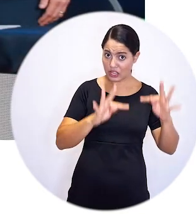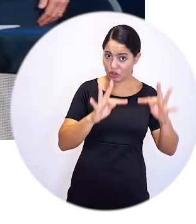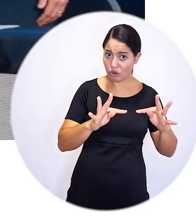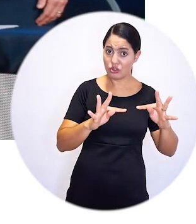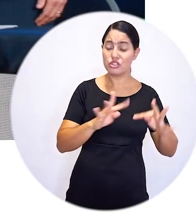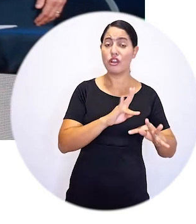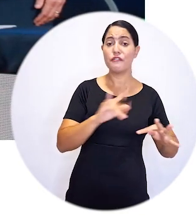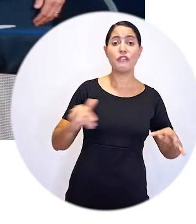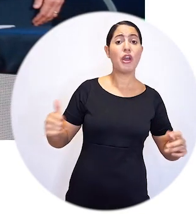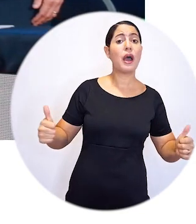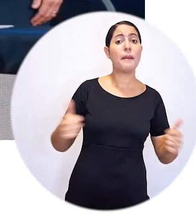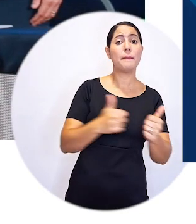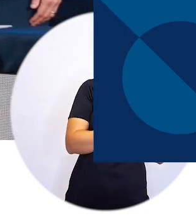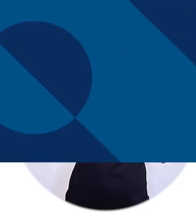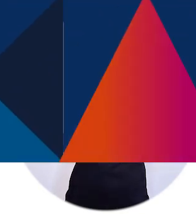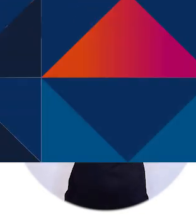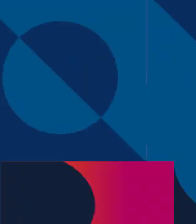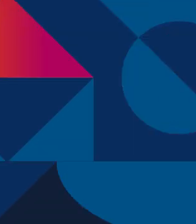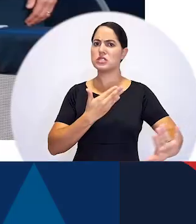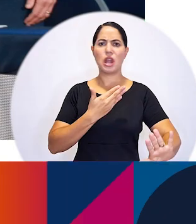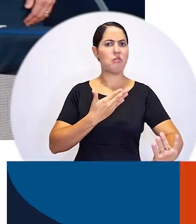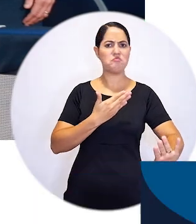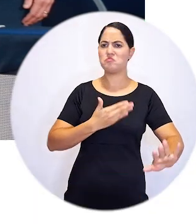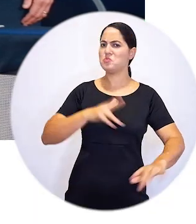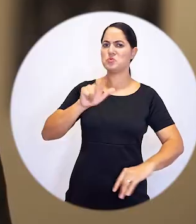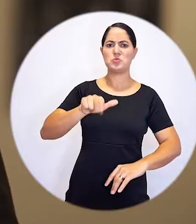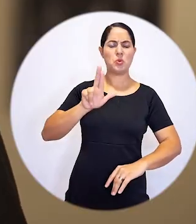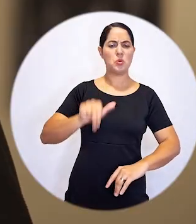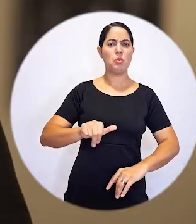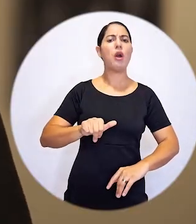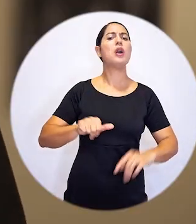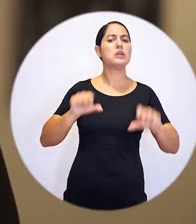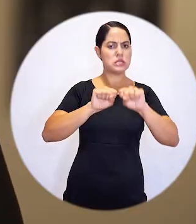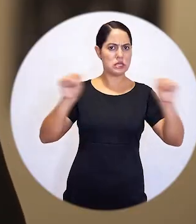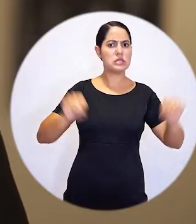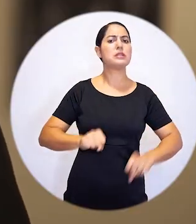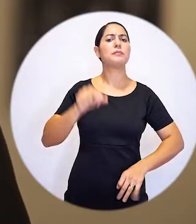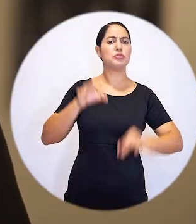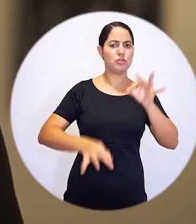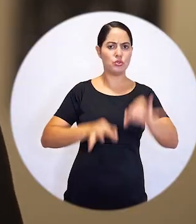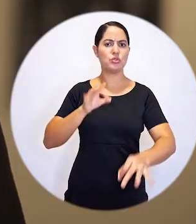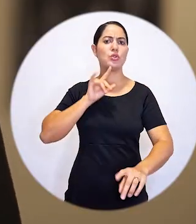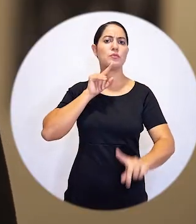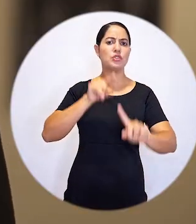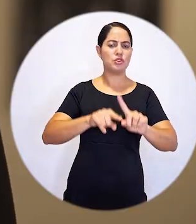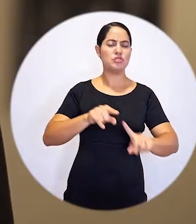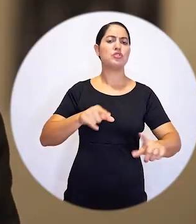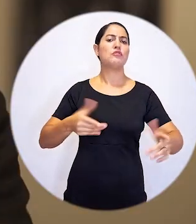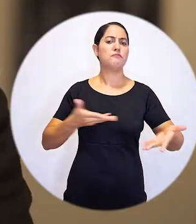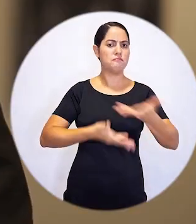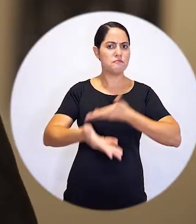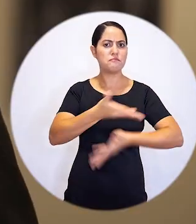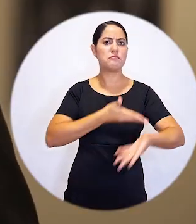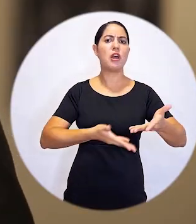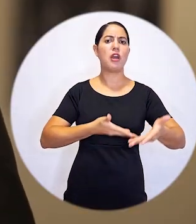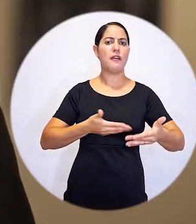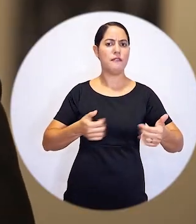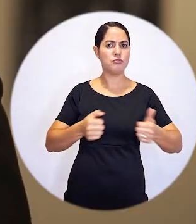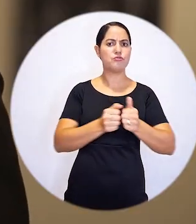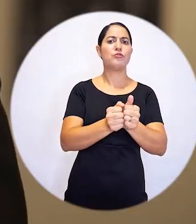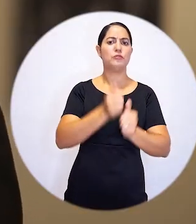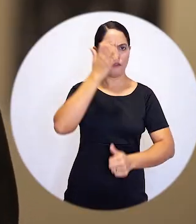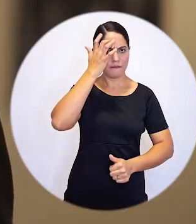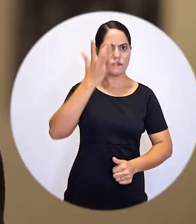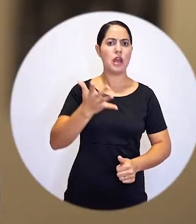a tecnologia veio para aproximar e jamais afastar o jurisdicionado e a advocacia do sistema de justiça. Eis porque esse conjunto